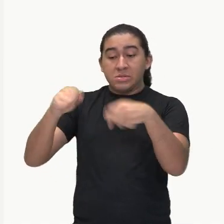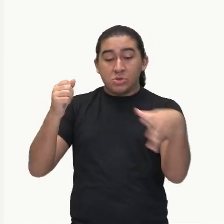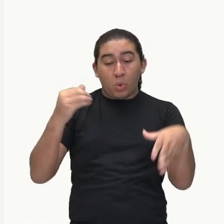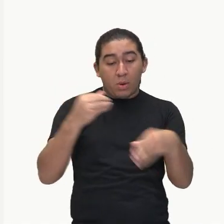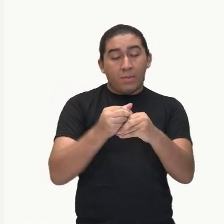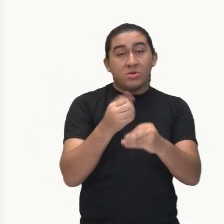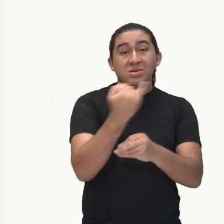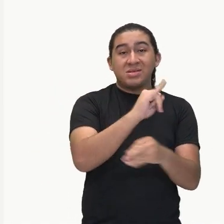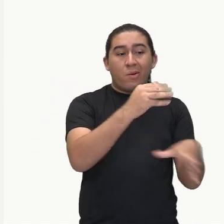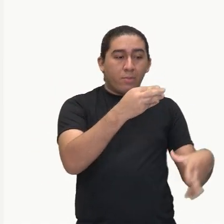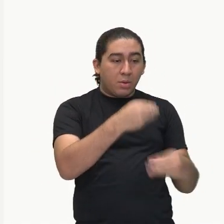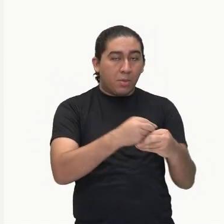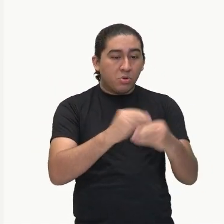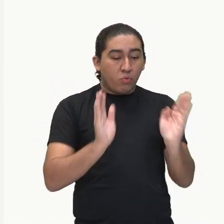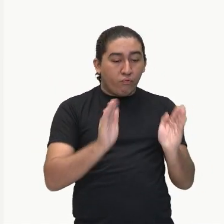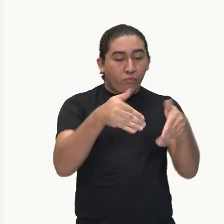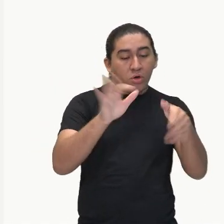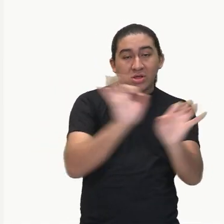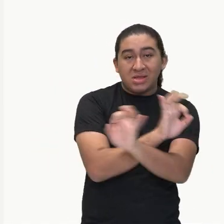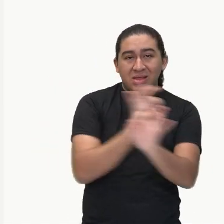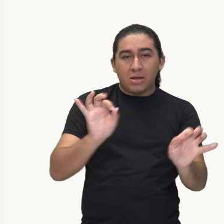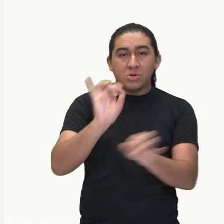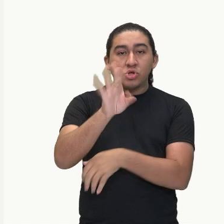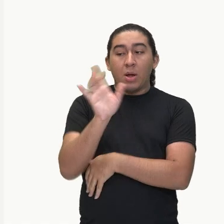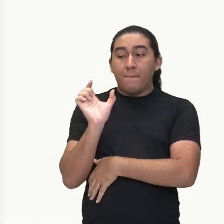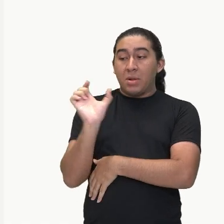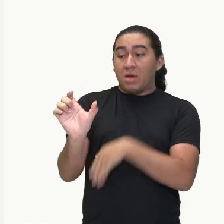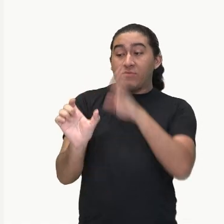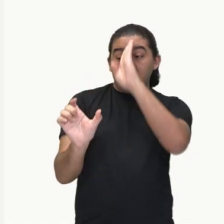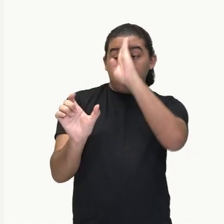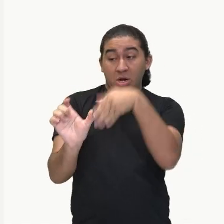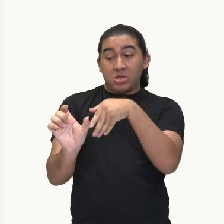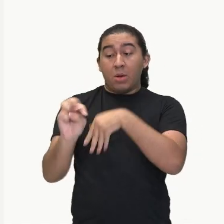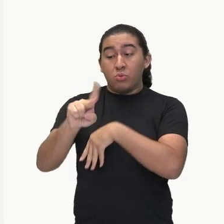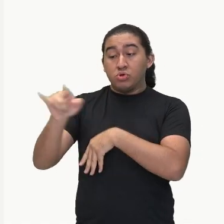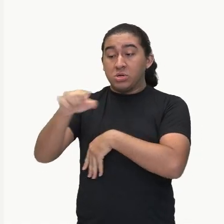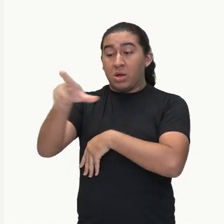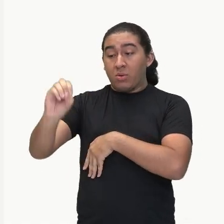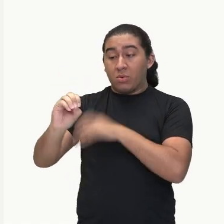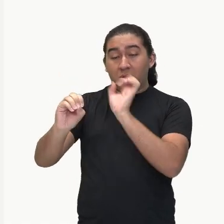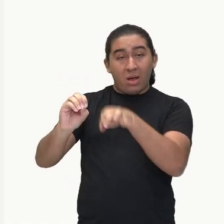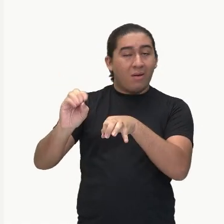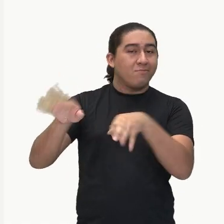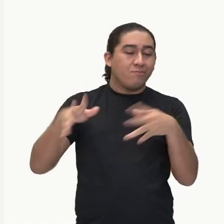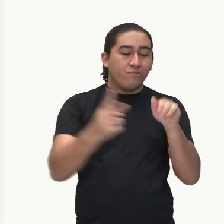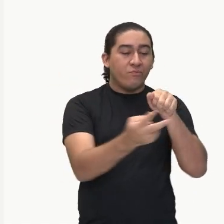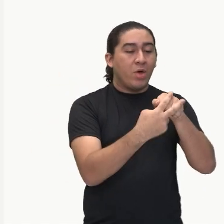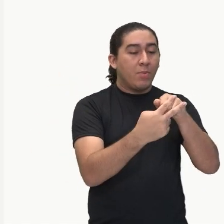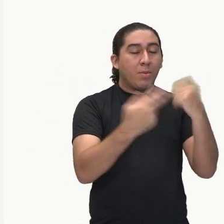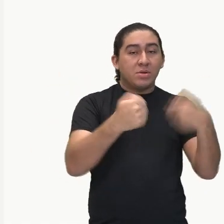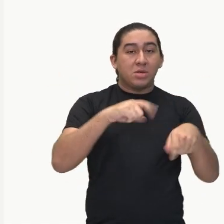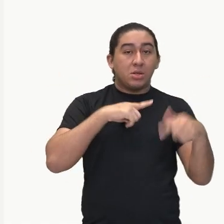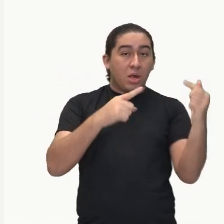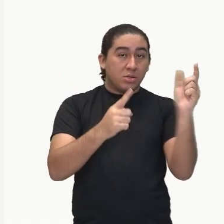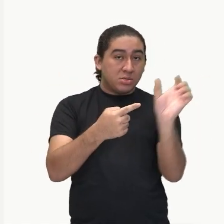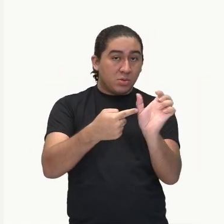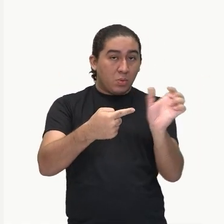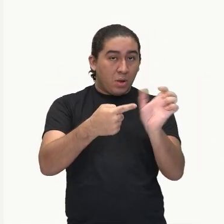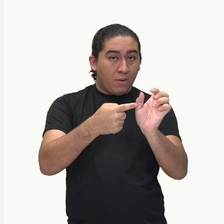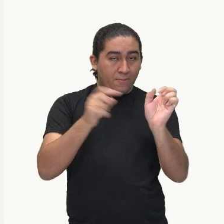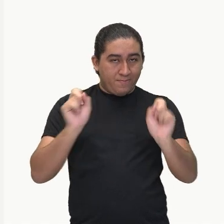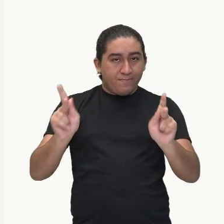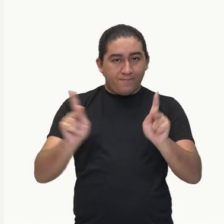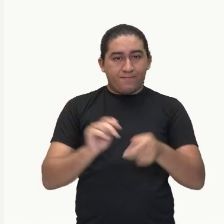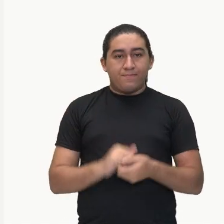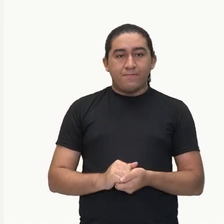tiver especificação, for só a multidão, aí o verbo tem que ficar no singular,